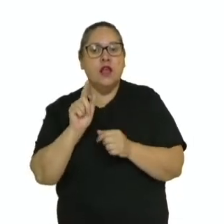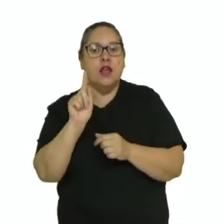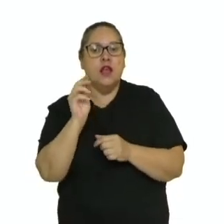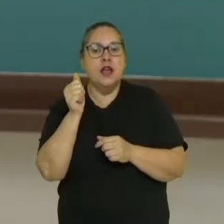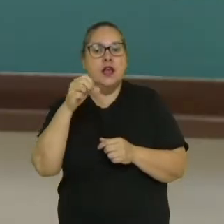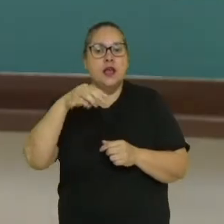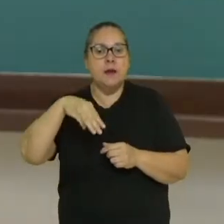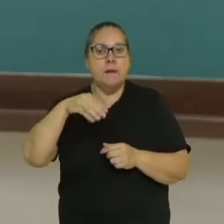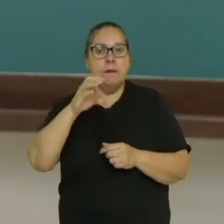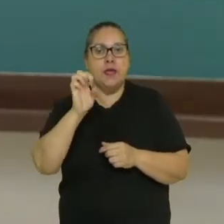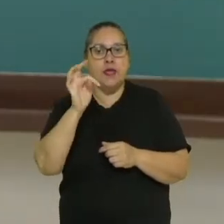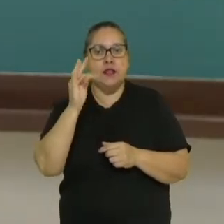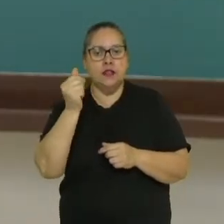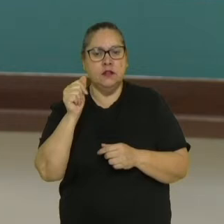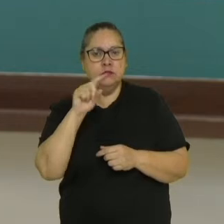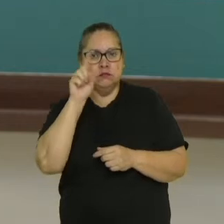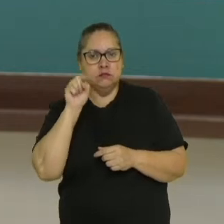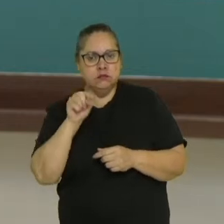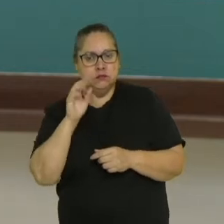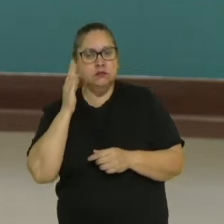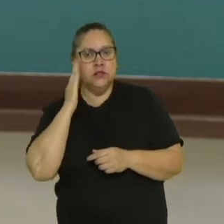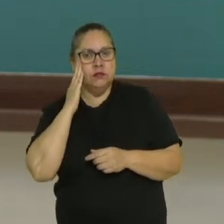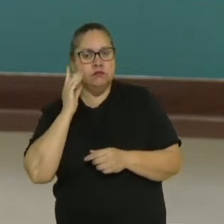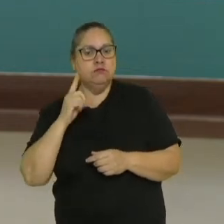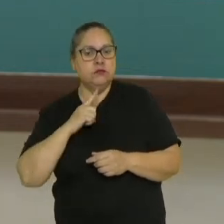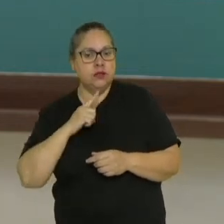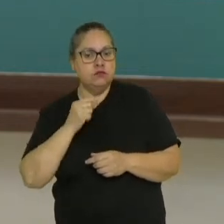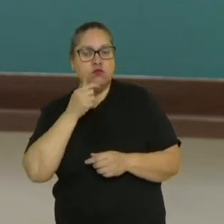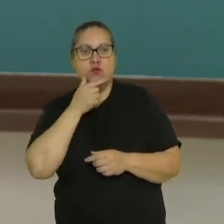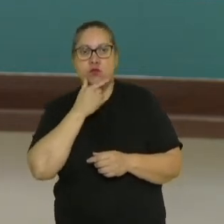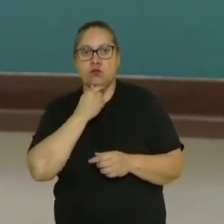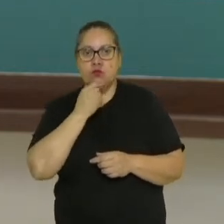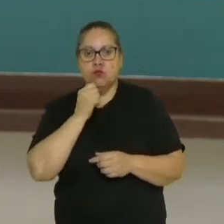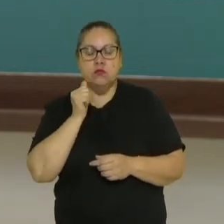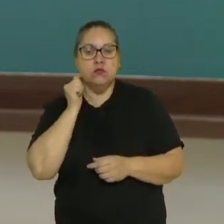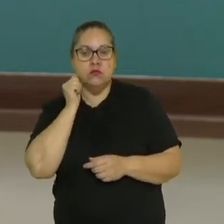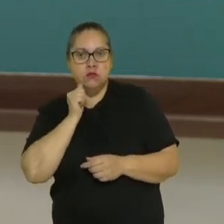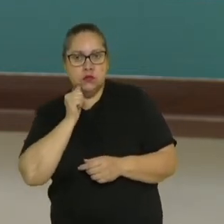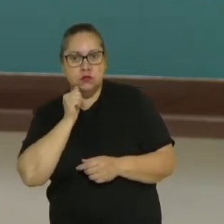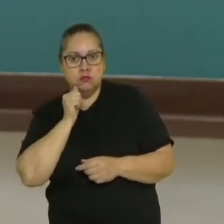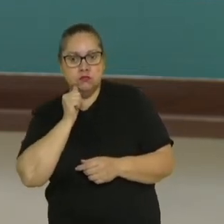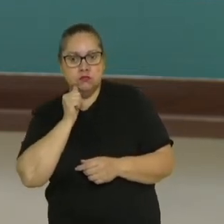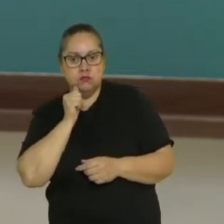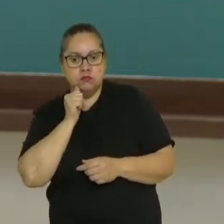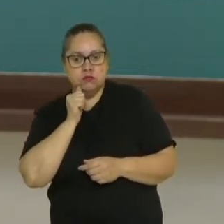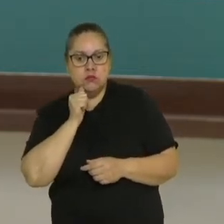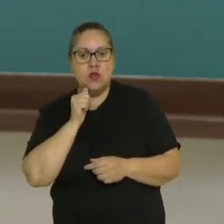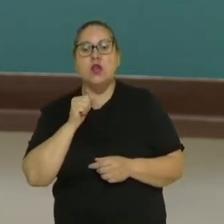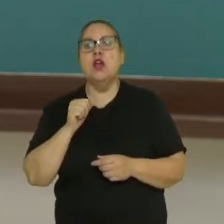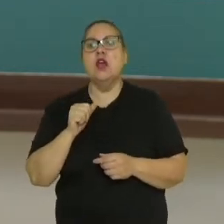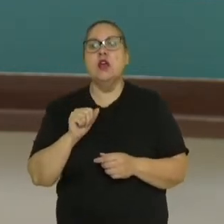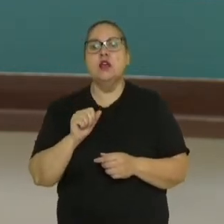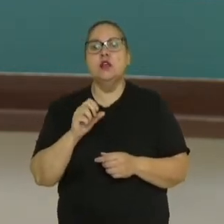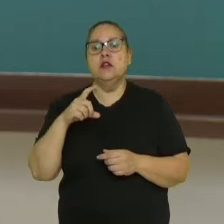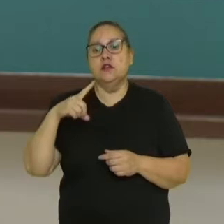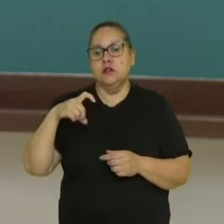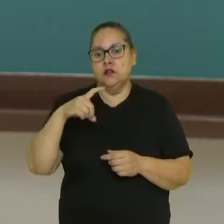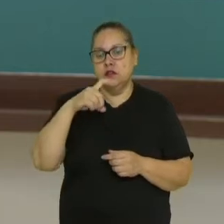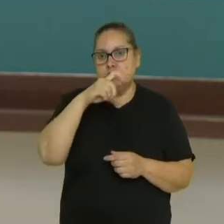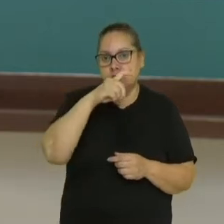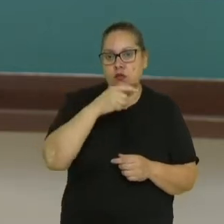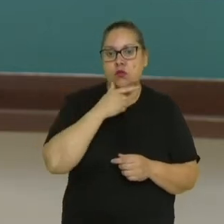sabem o que é gameta? Existe o gameta masculino e o gameta feminino. O gameta masculino se chama